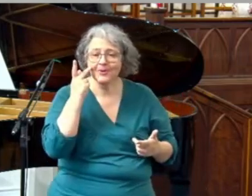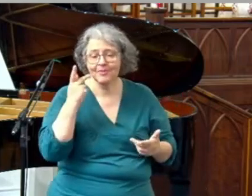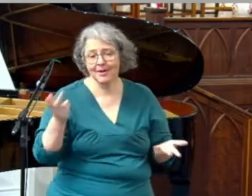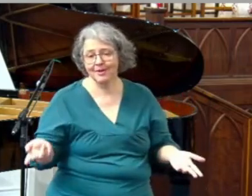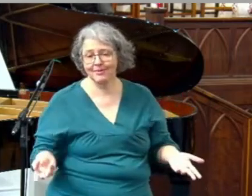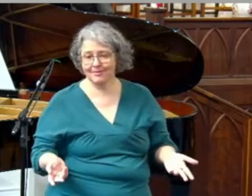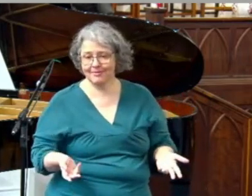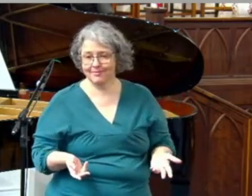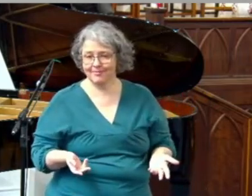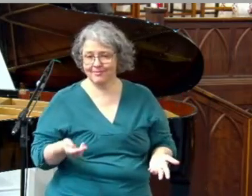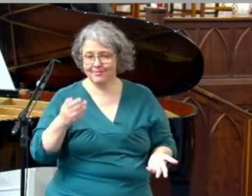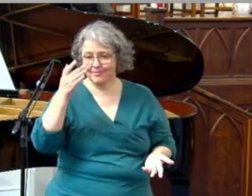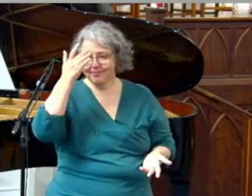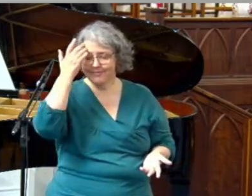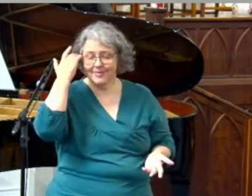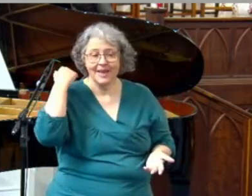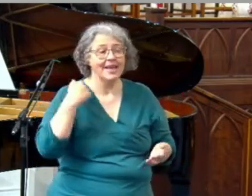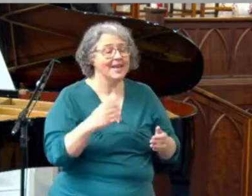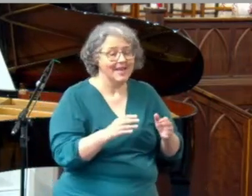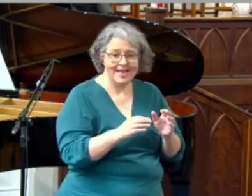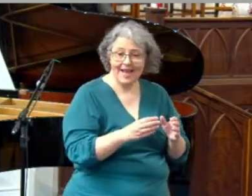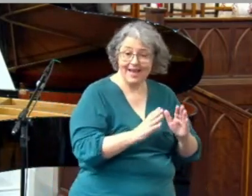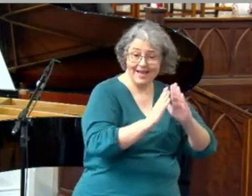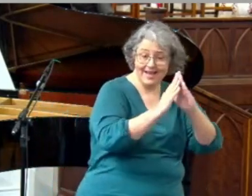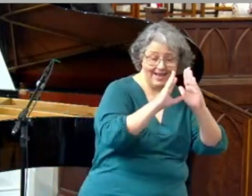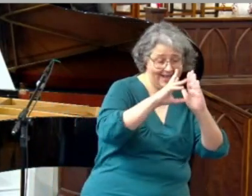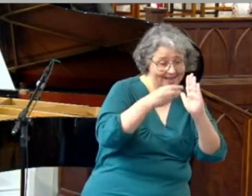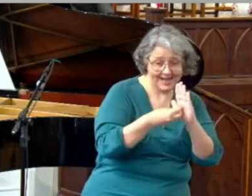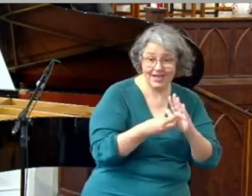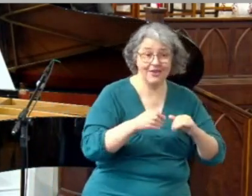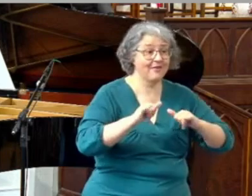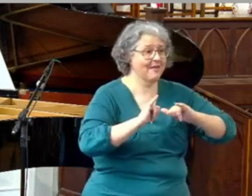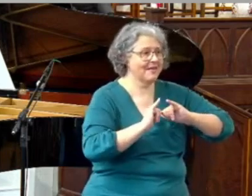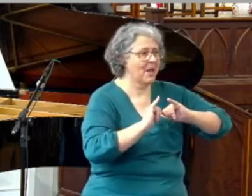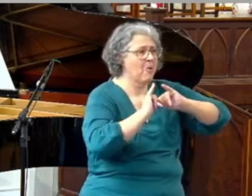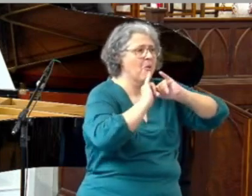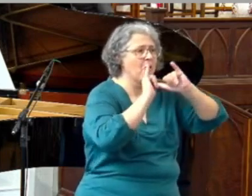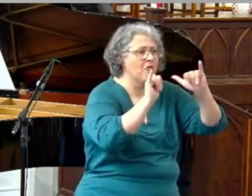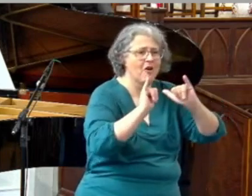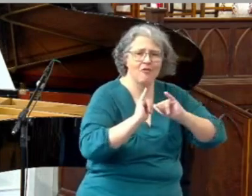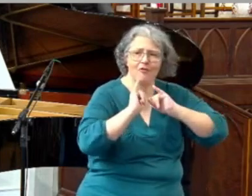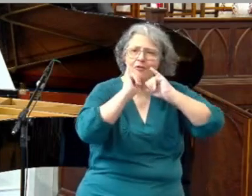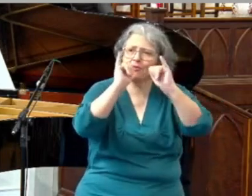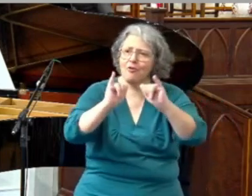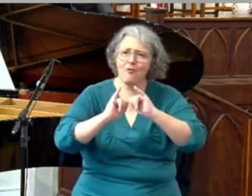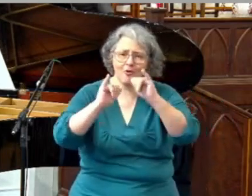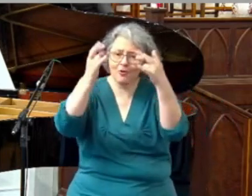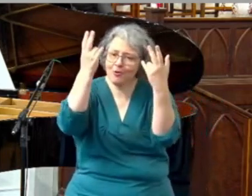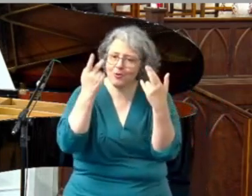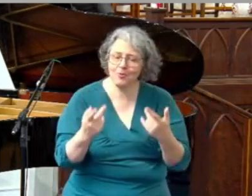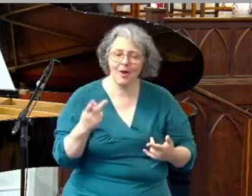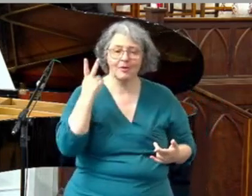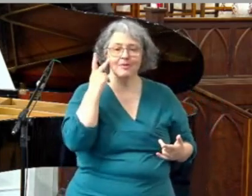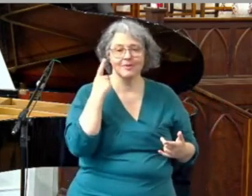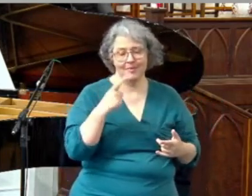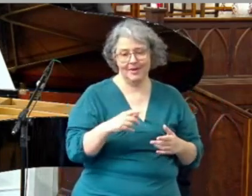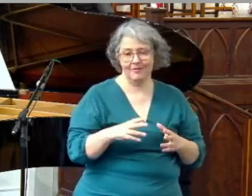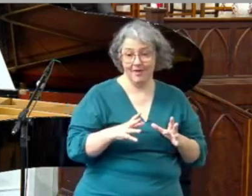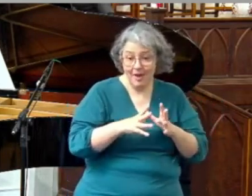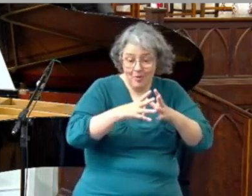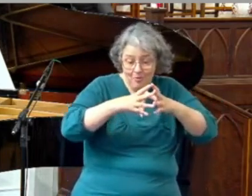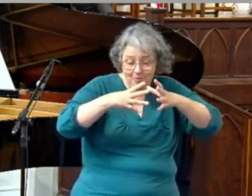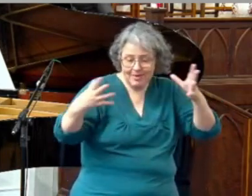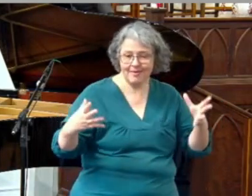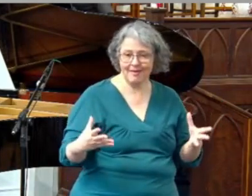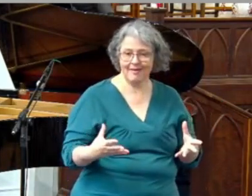evangelizando. A igreja vai estar compartilhando, vai estar exercitando o sábio discernimento para o momento de